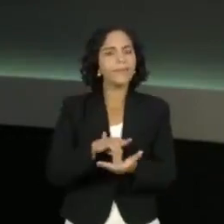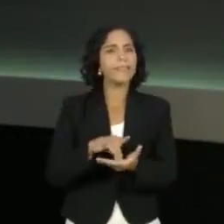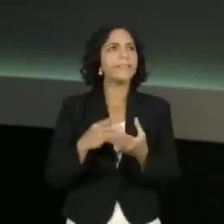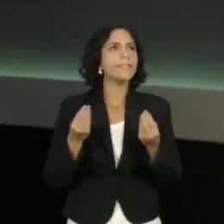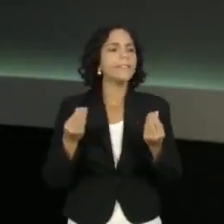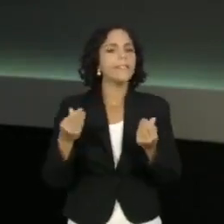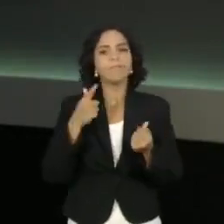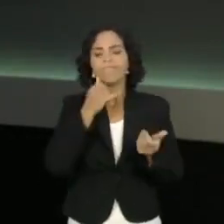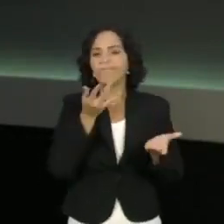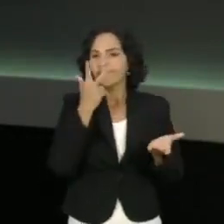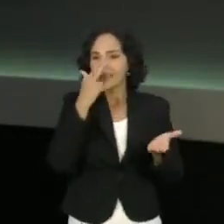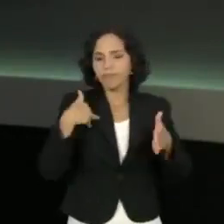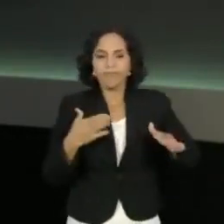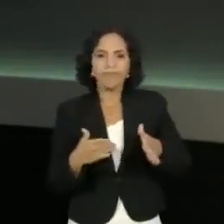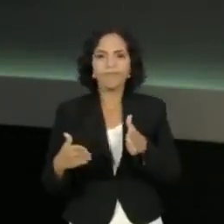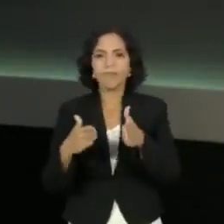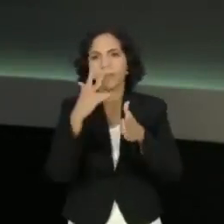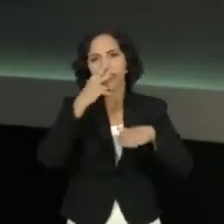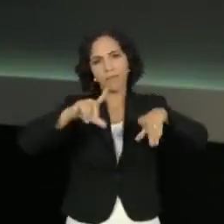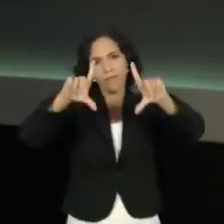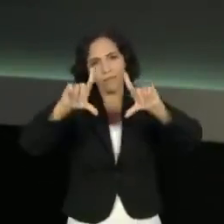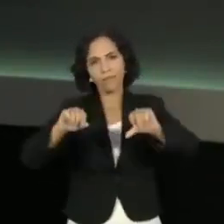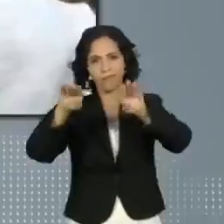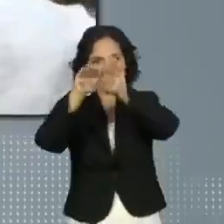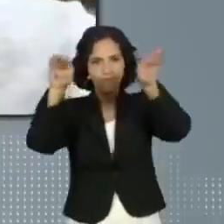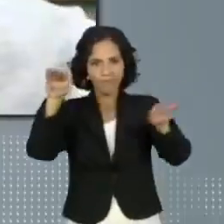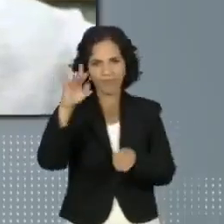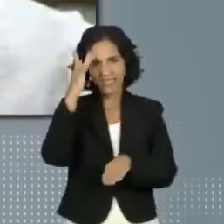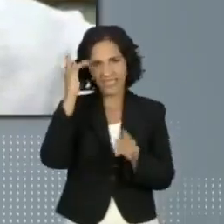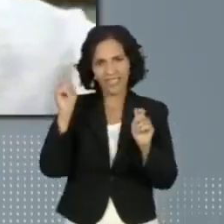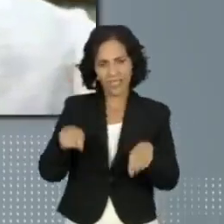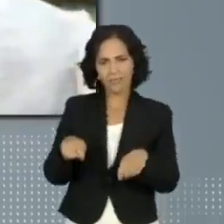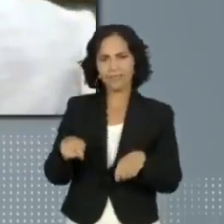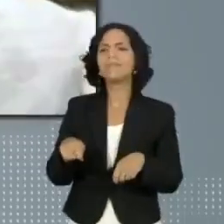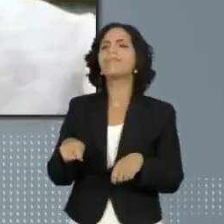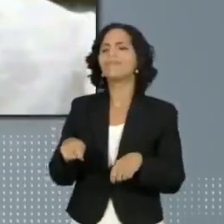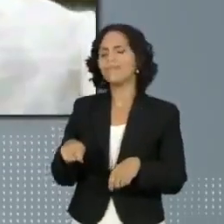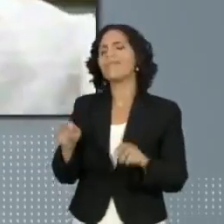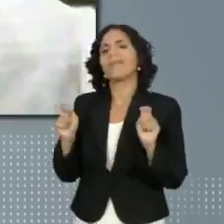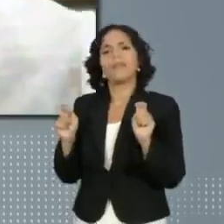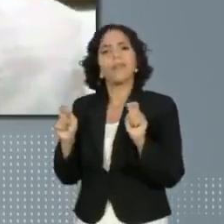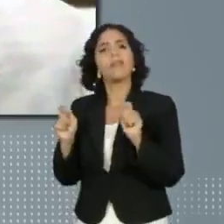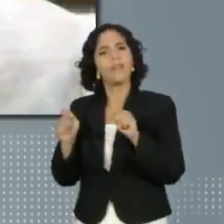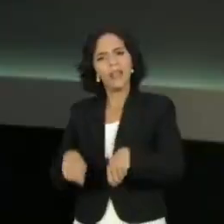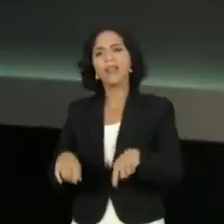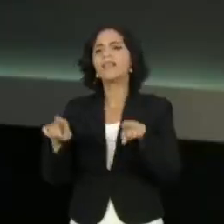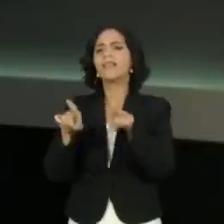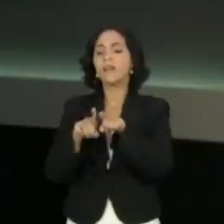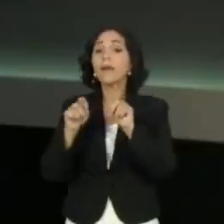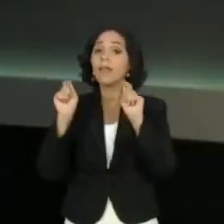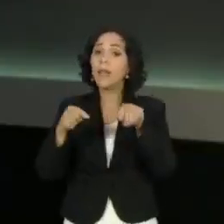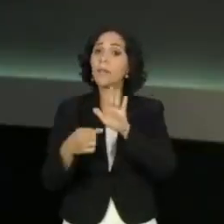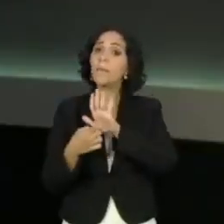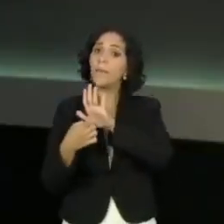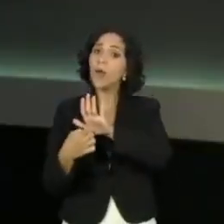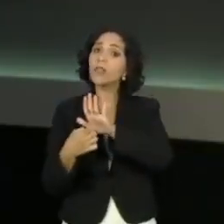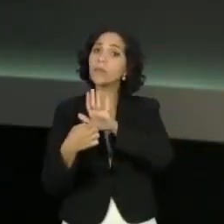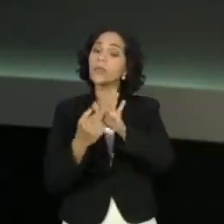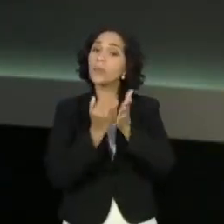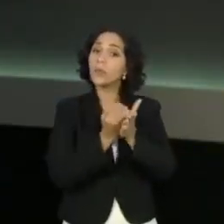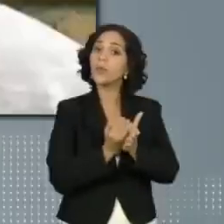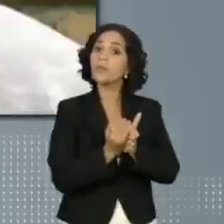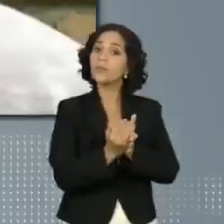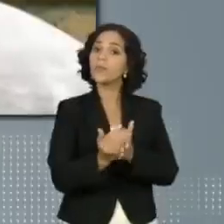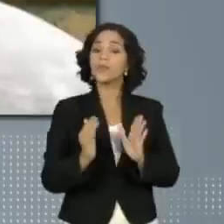enfim, caminhar para a redução dessas desigualdades? Não só possível, mas a gente começa a ter sinais desse movimento,